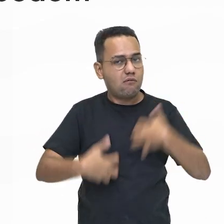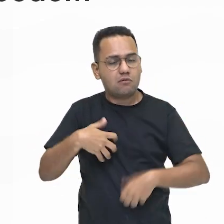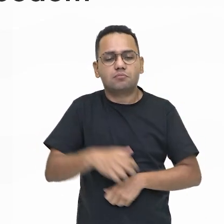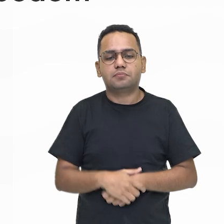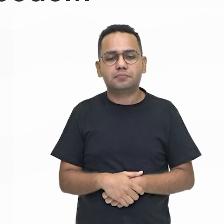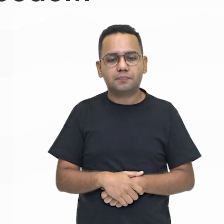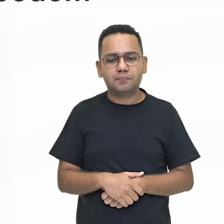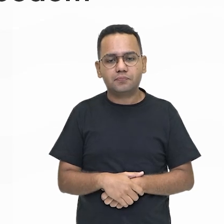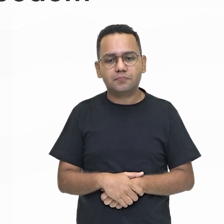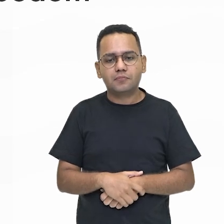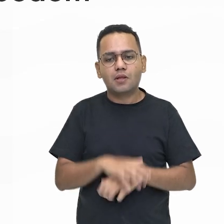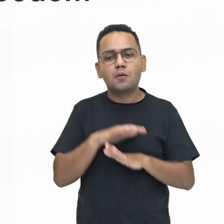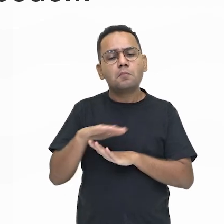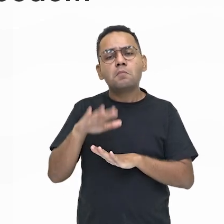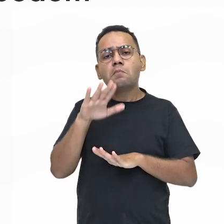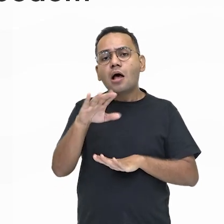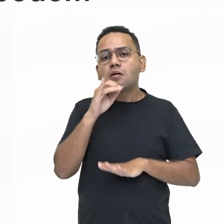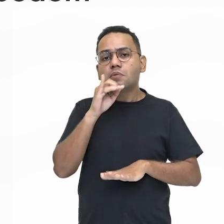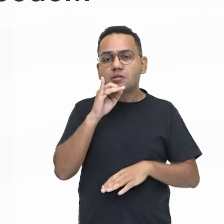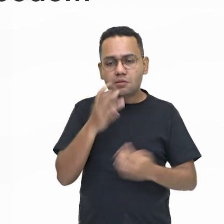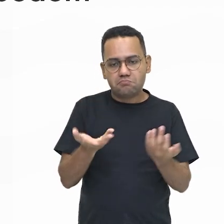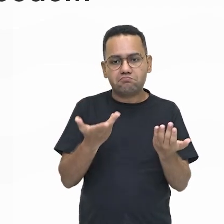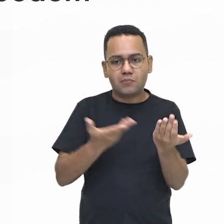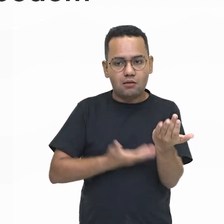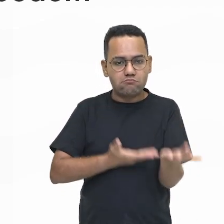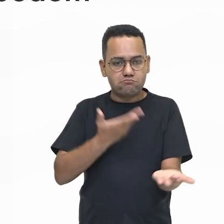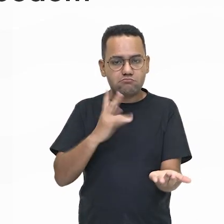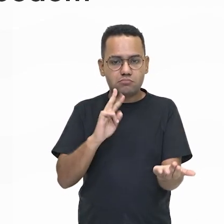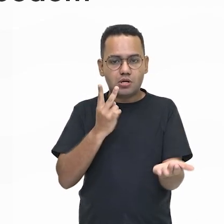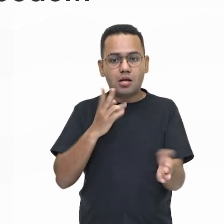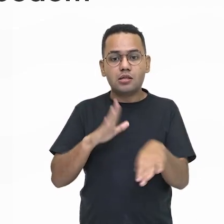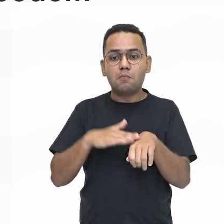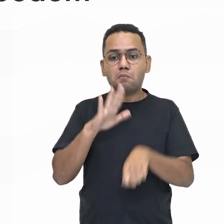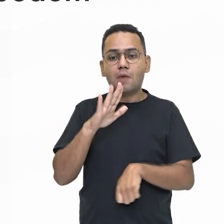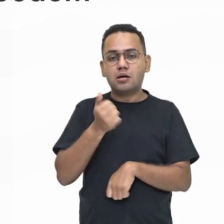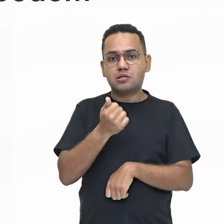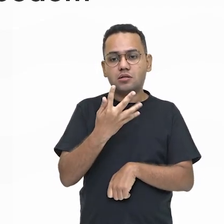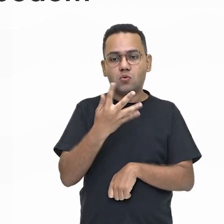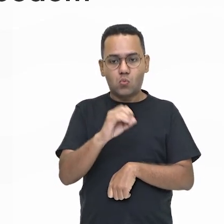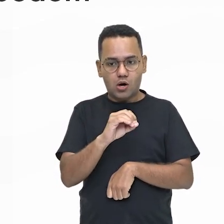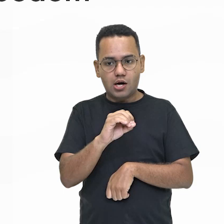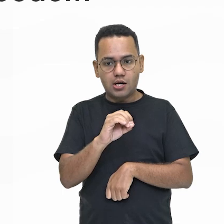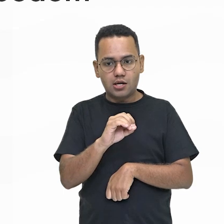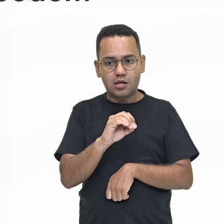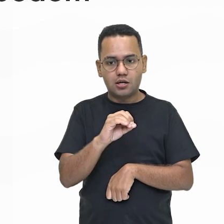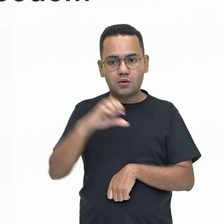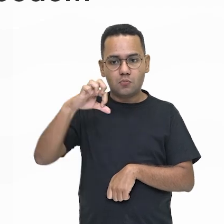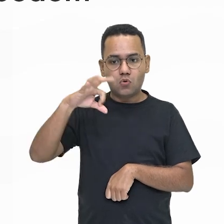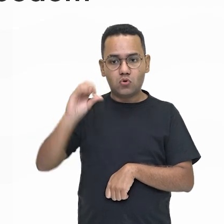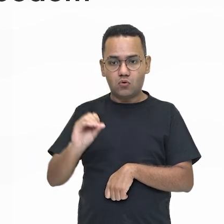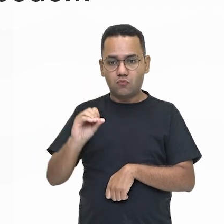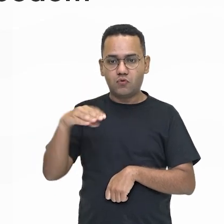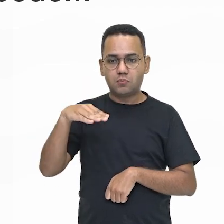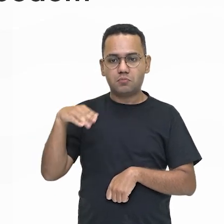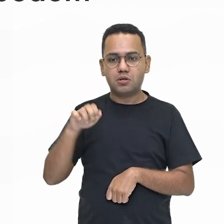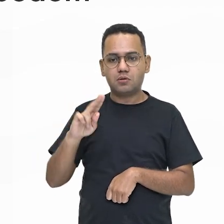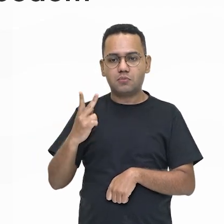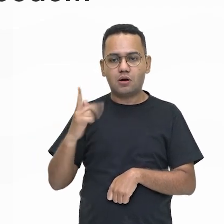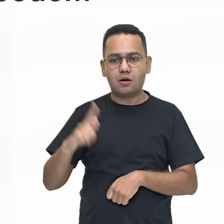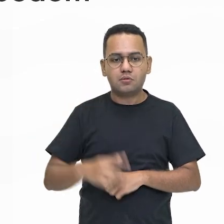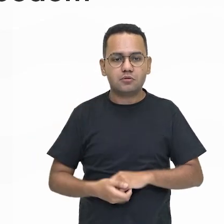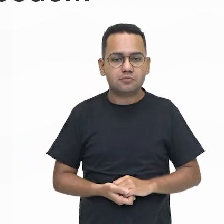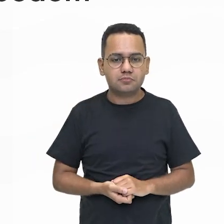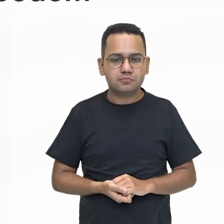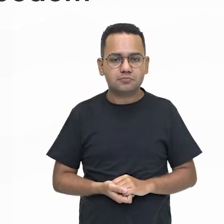quando a medida da pressão arterial se mantém frequentemente acima de 140 por 90 milímetros de